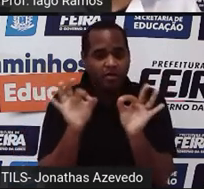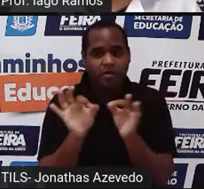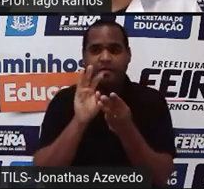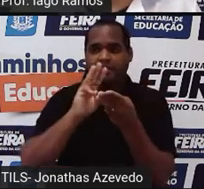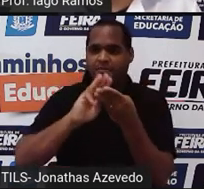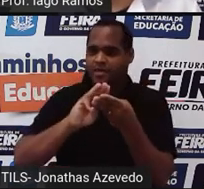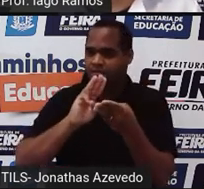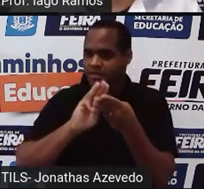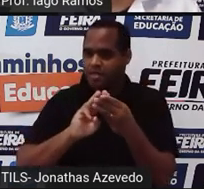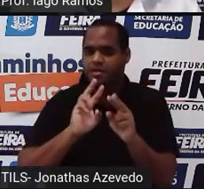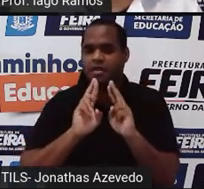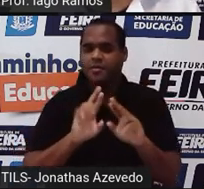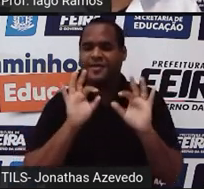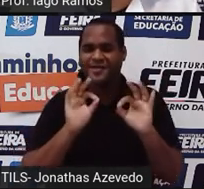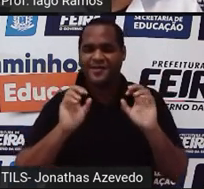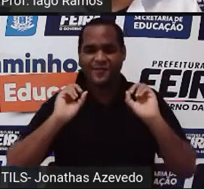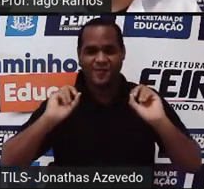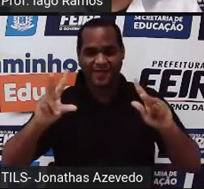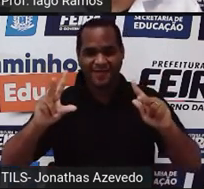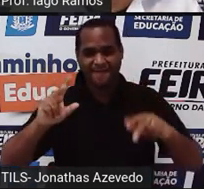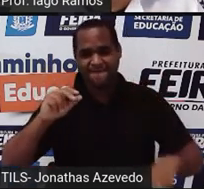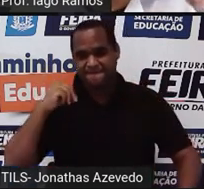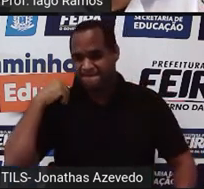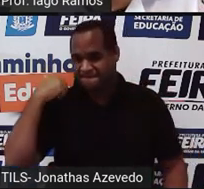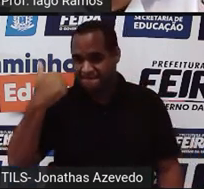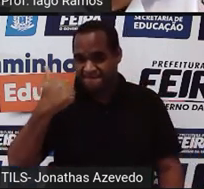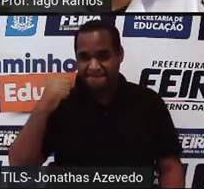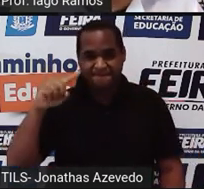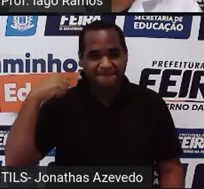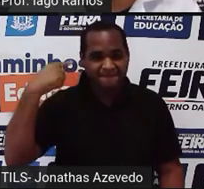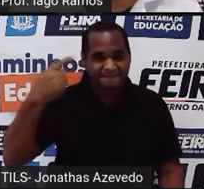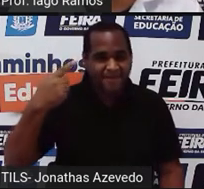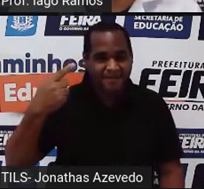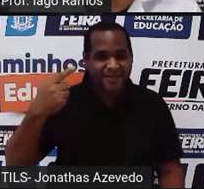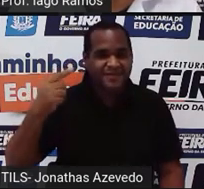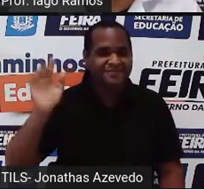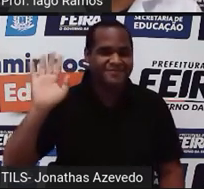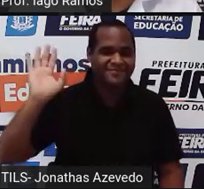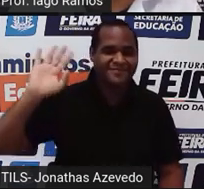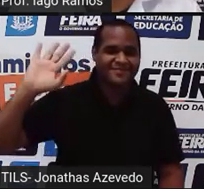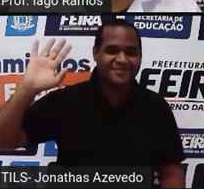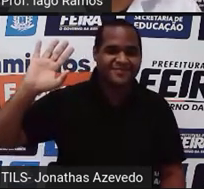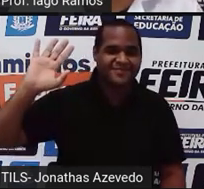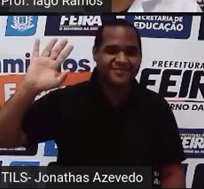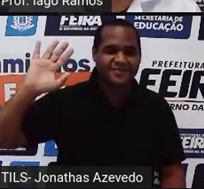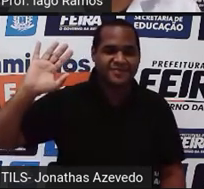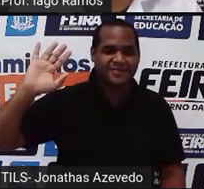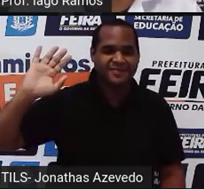Matemática sempre foi solução. É isso aí. Valeu, até a próxima. Tchauzinho.